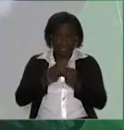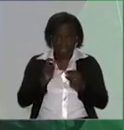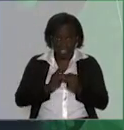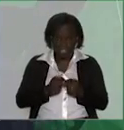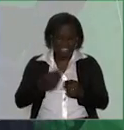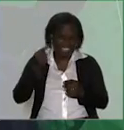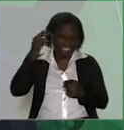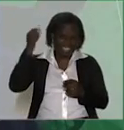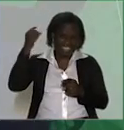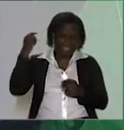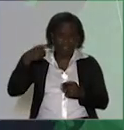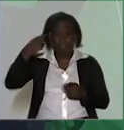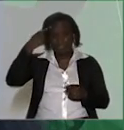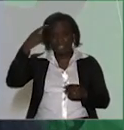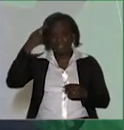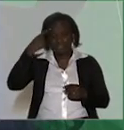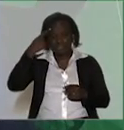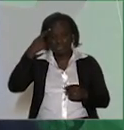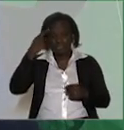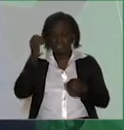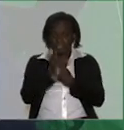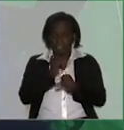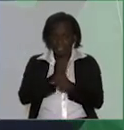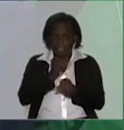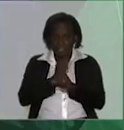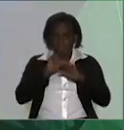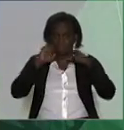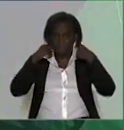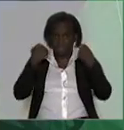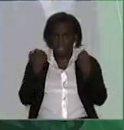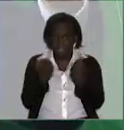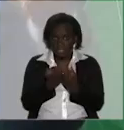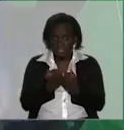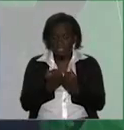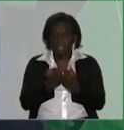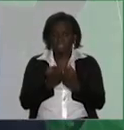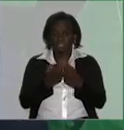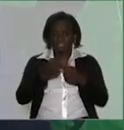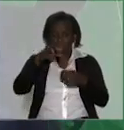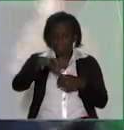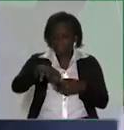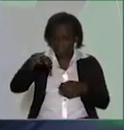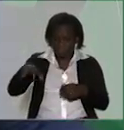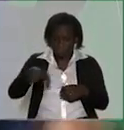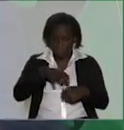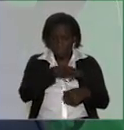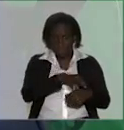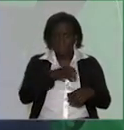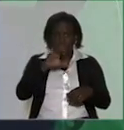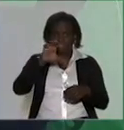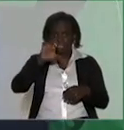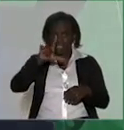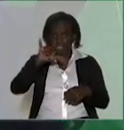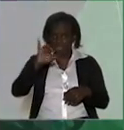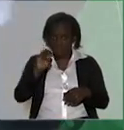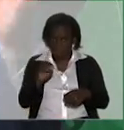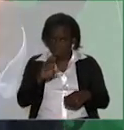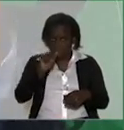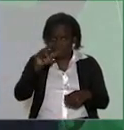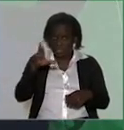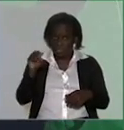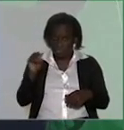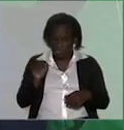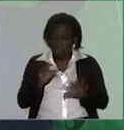feito lá atrás, se pensava em construir um Maracanã ocupando o Célio de Barros, era